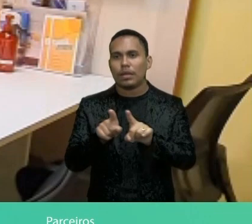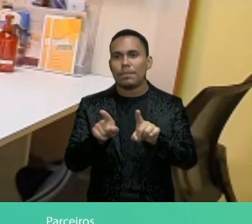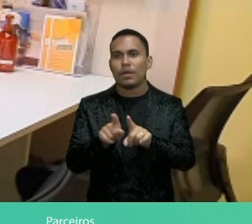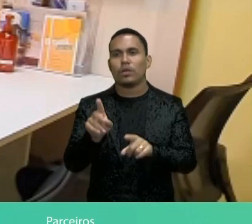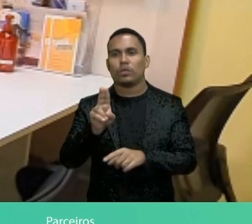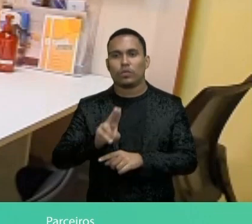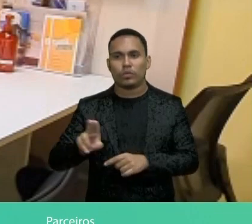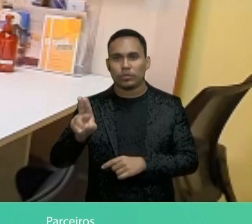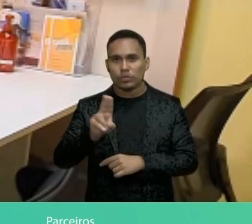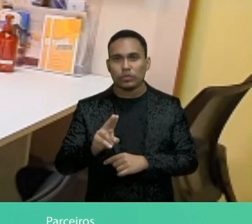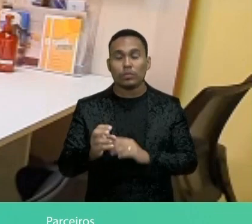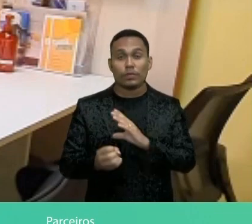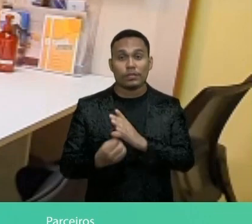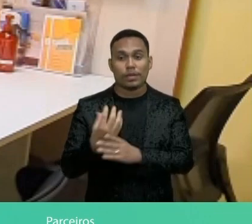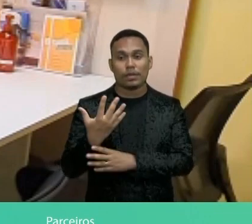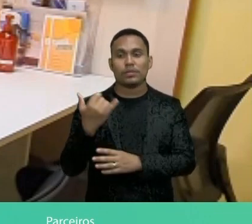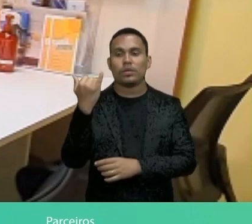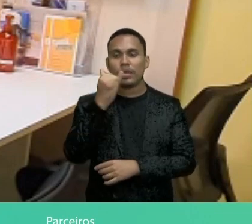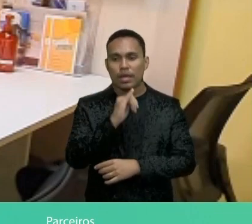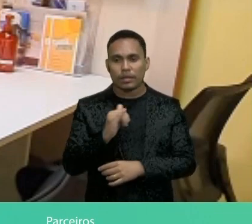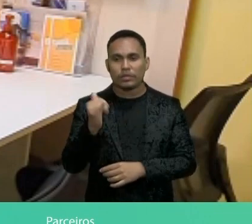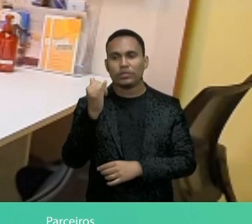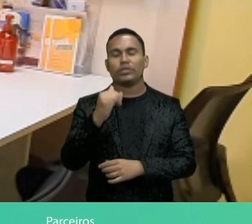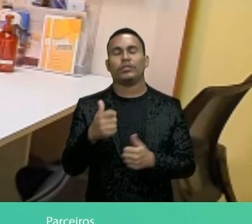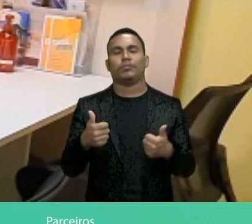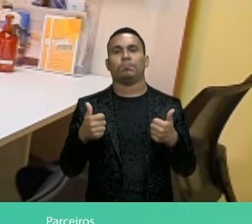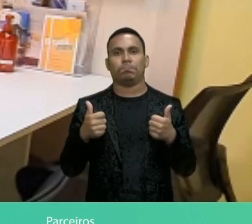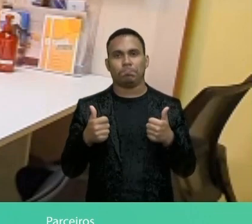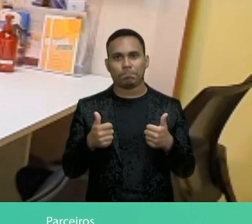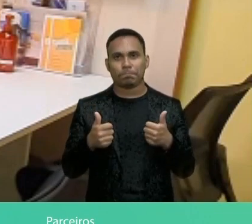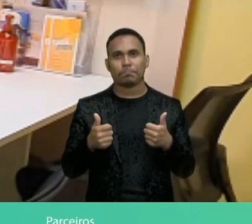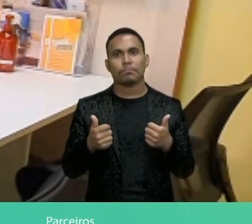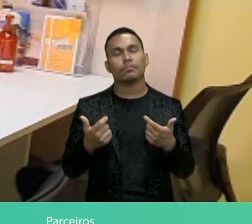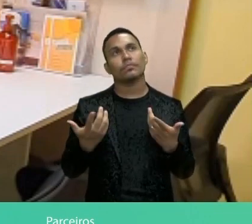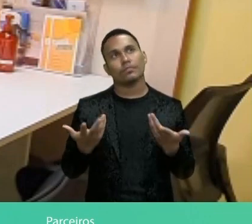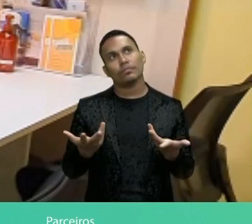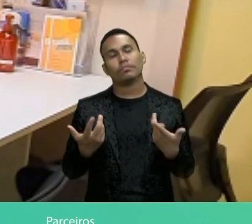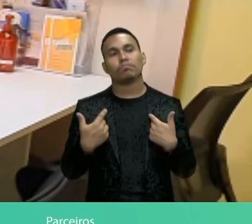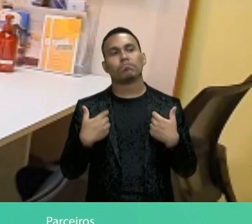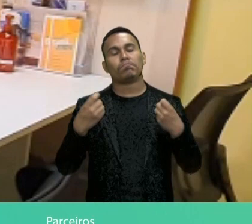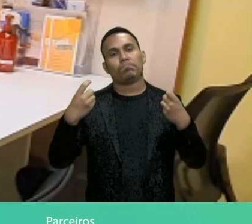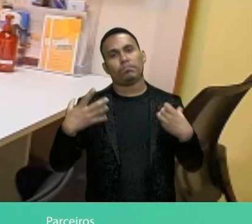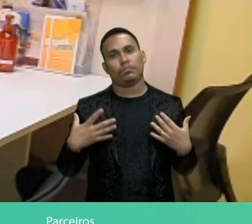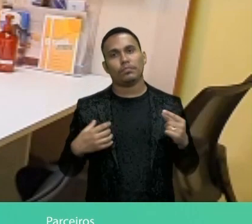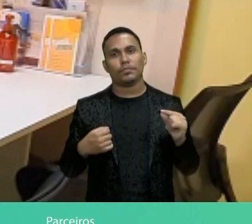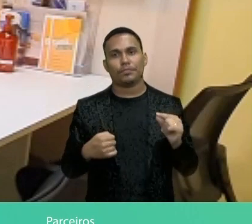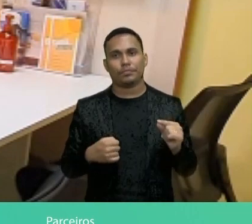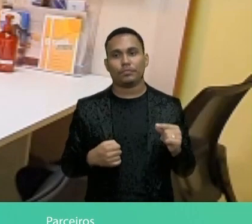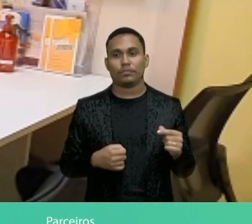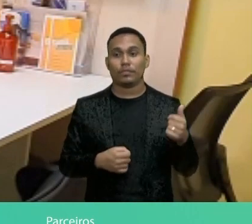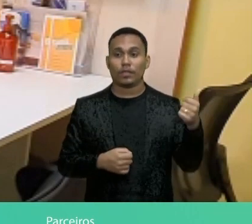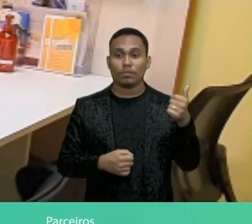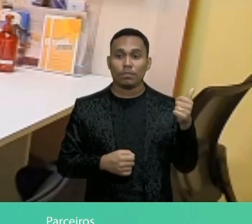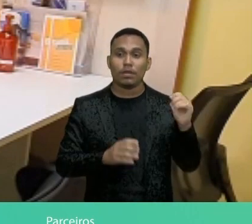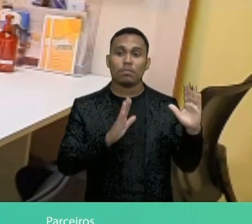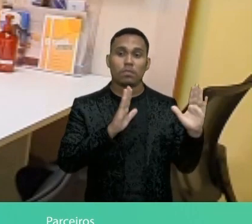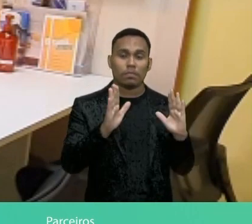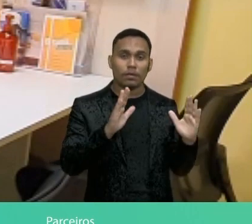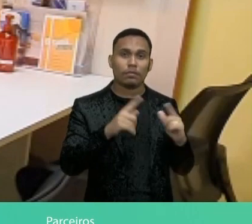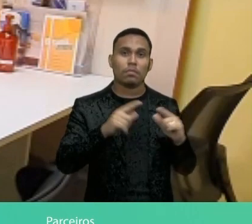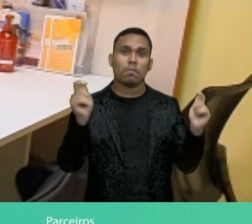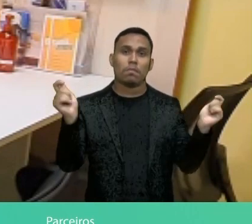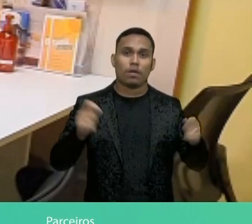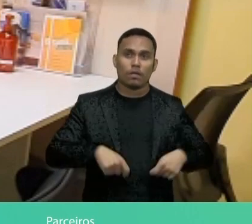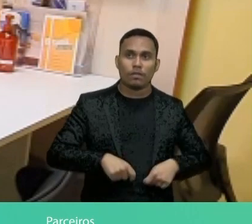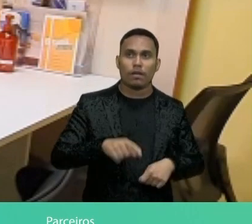quer dizer, geração de energia elétrica para suprir essa demanda. Eu diria o seguinte, no primeiro momento, é provável so que